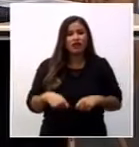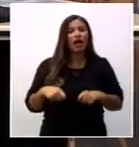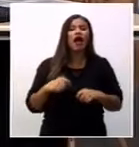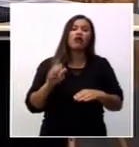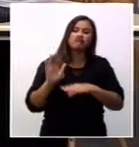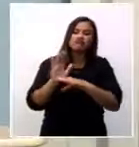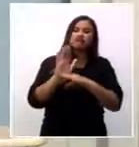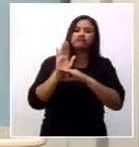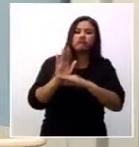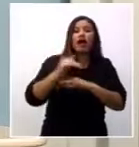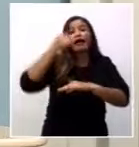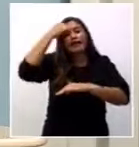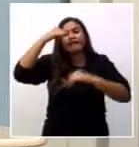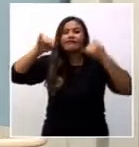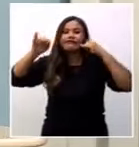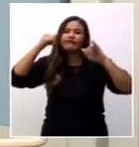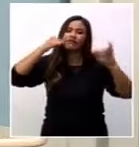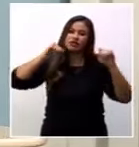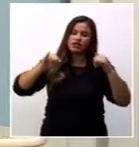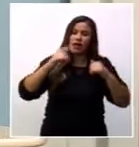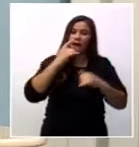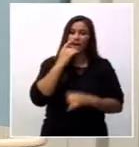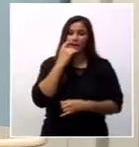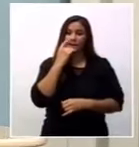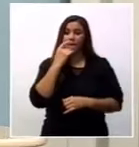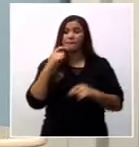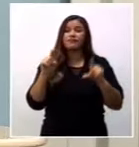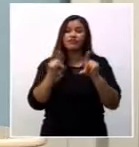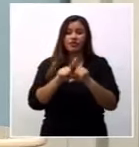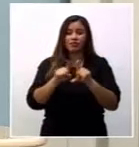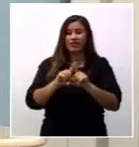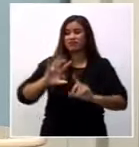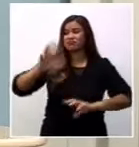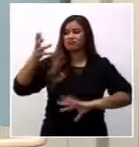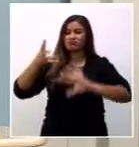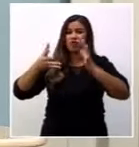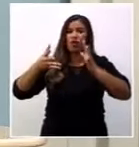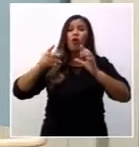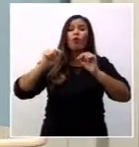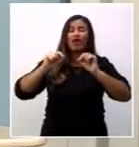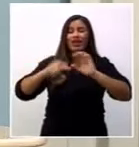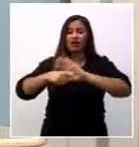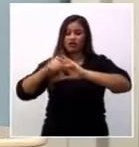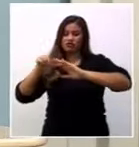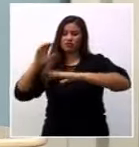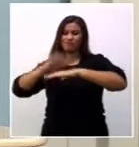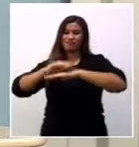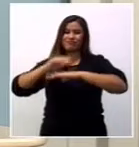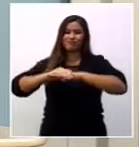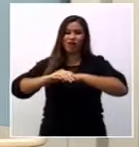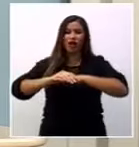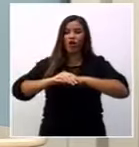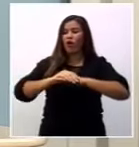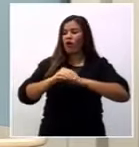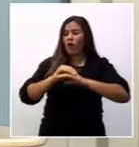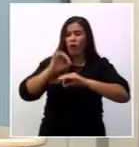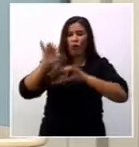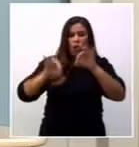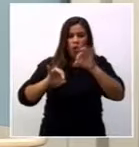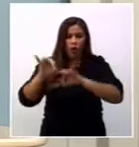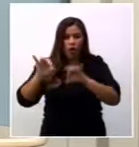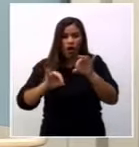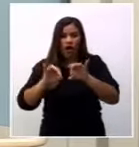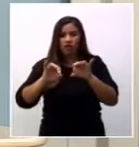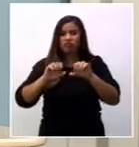os desastres aí tomem proporções que realmente afetam diferentes comunidades, né,